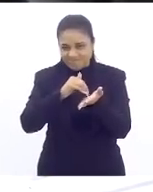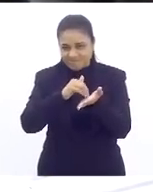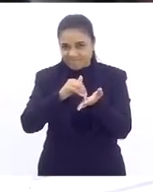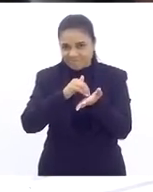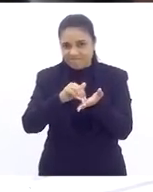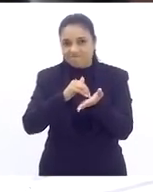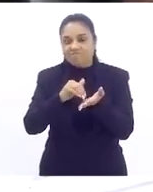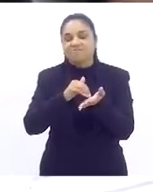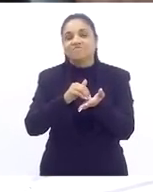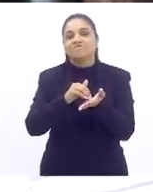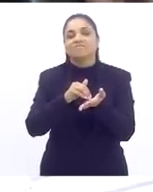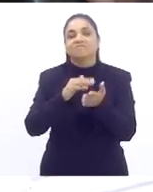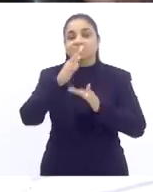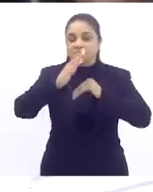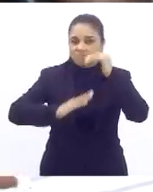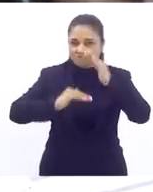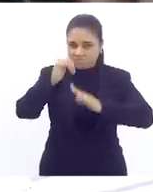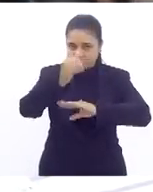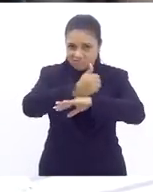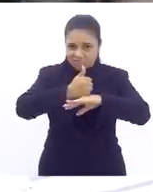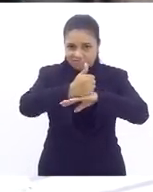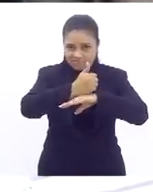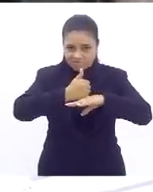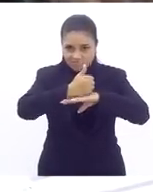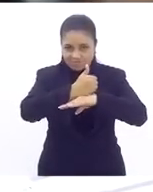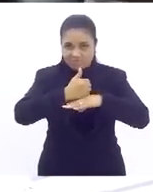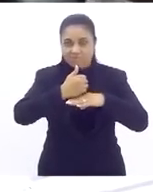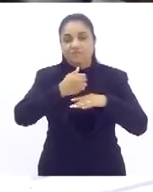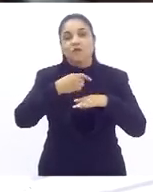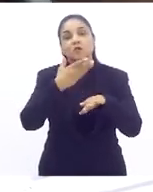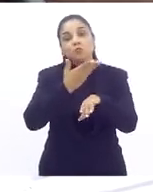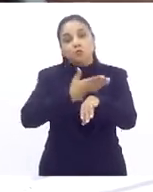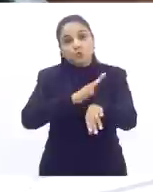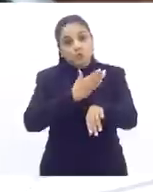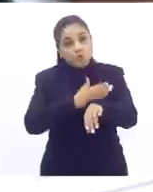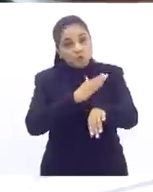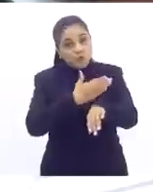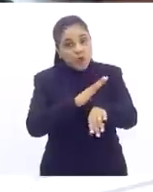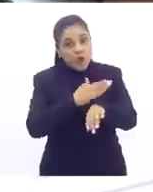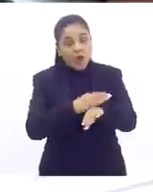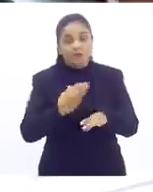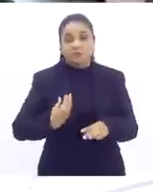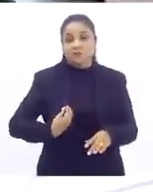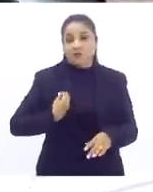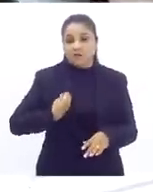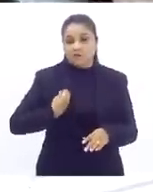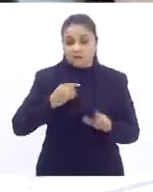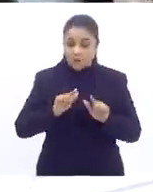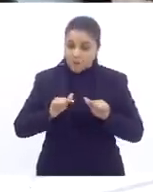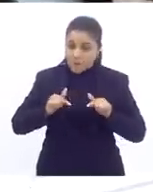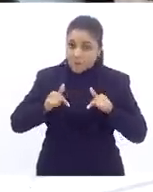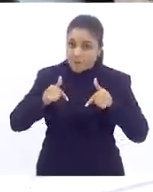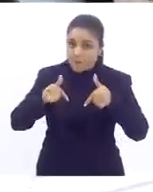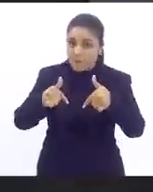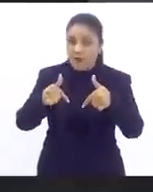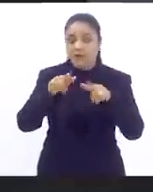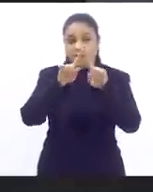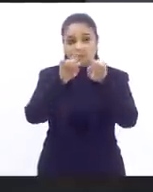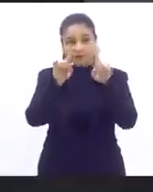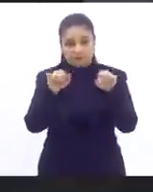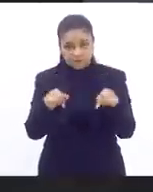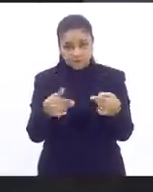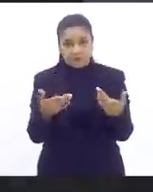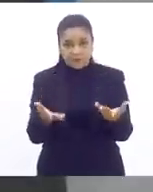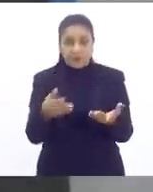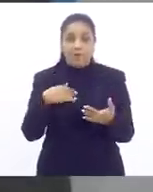né nas carreiras que tiveram o estágio na vida funcional do nosso servidor E aí pegando a fala